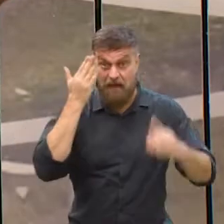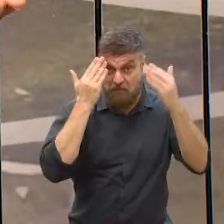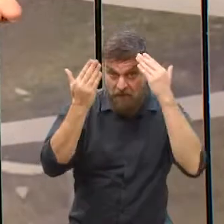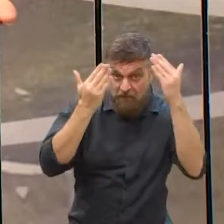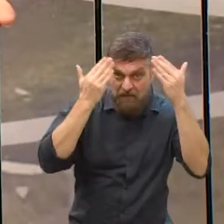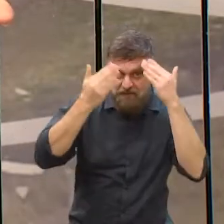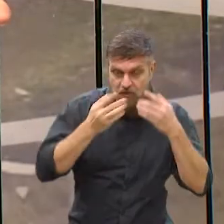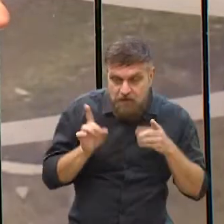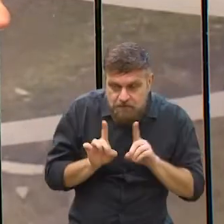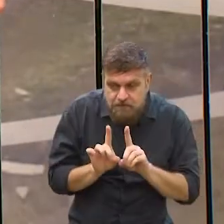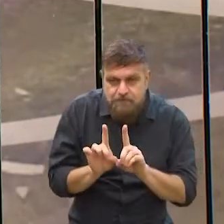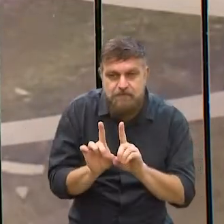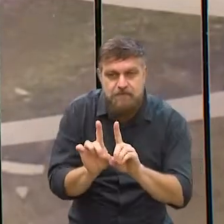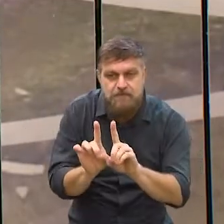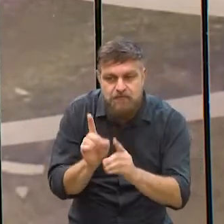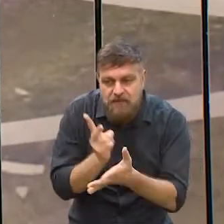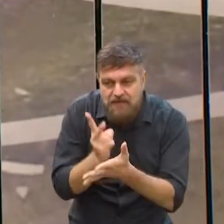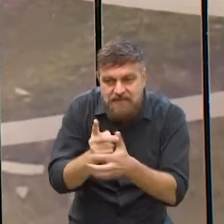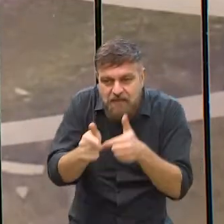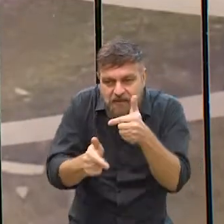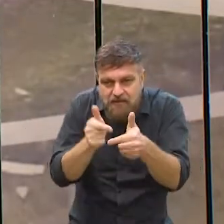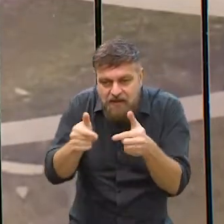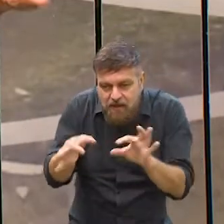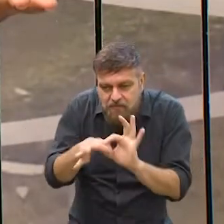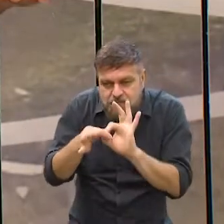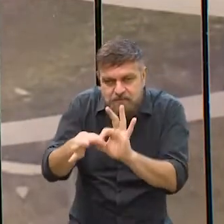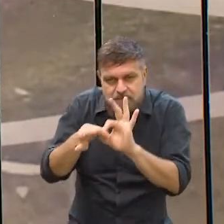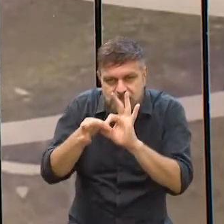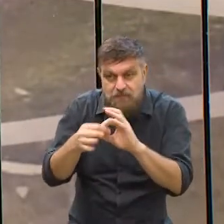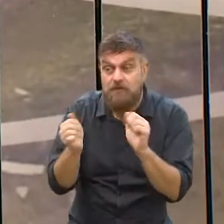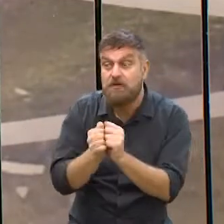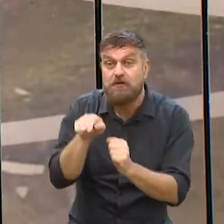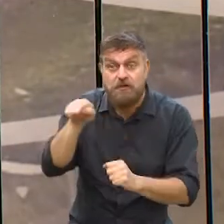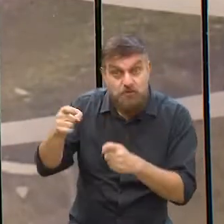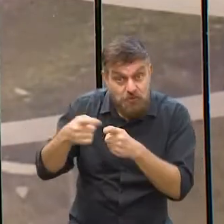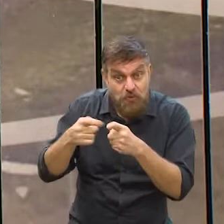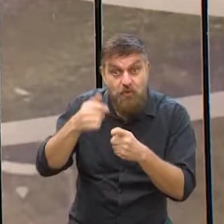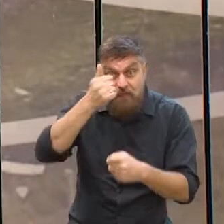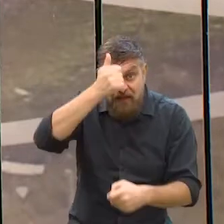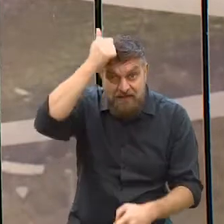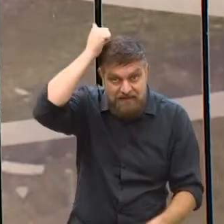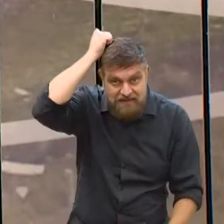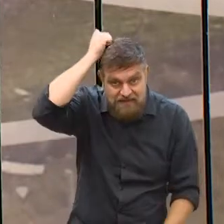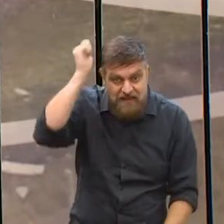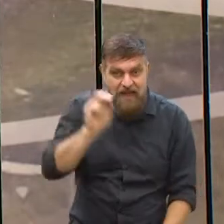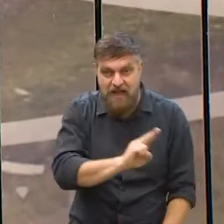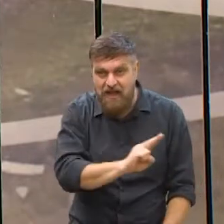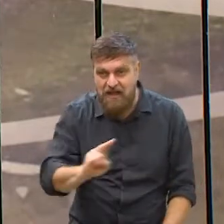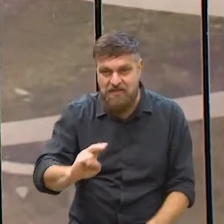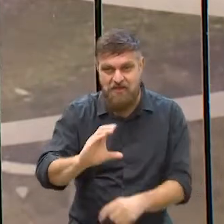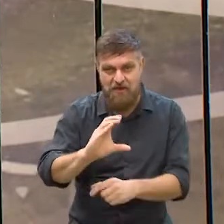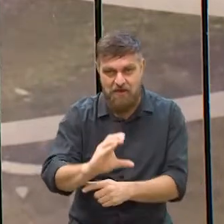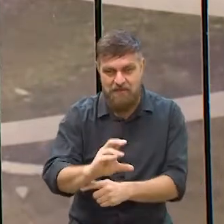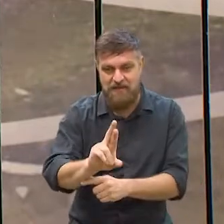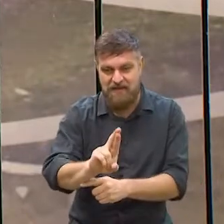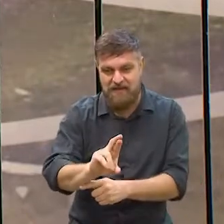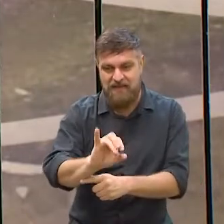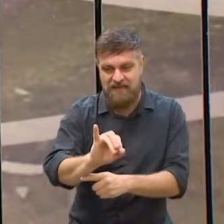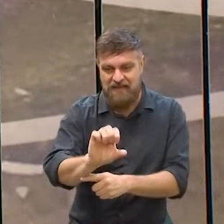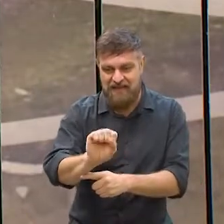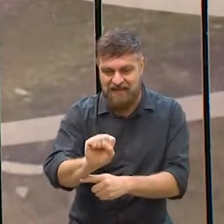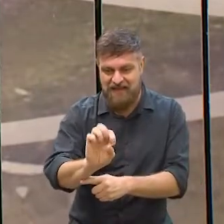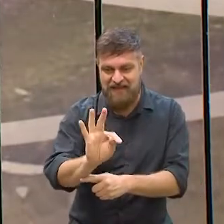inclusive acompanha o trabalho com os pacientes do Dr. Alceu, que é a Cristiane, mas a gente vai